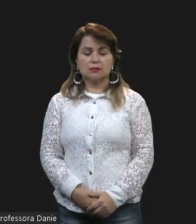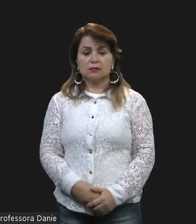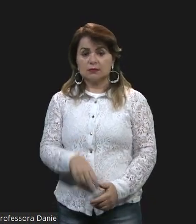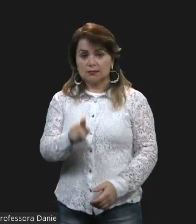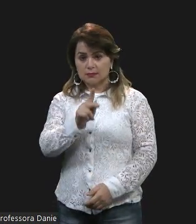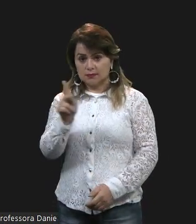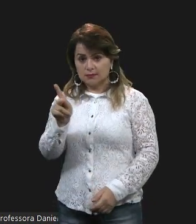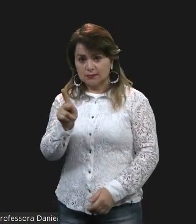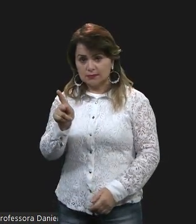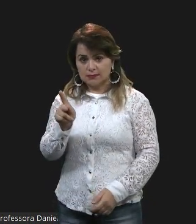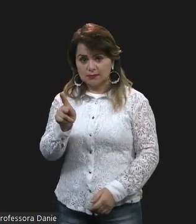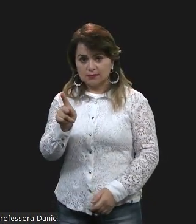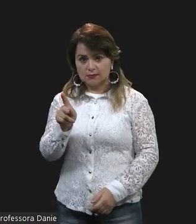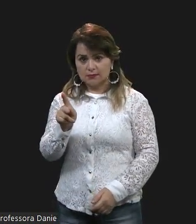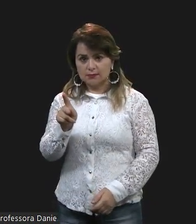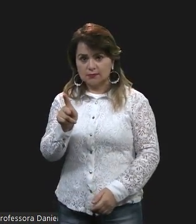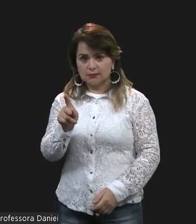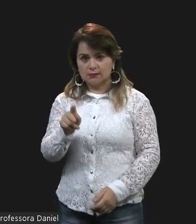Presidente?